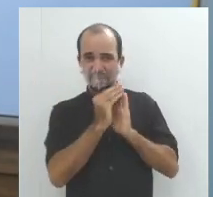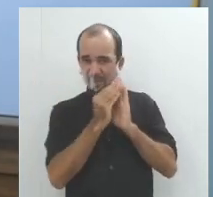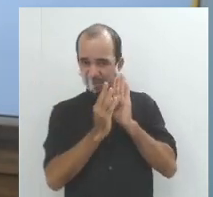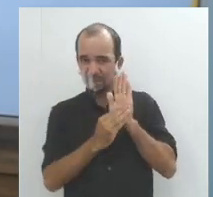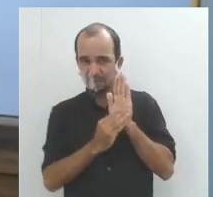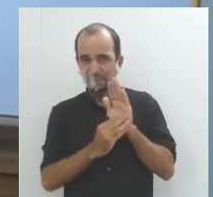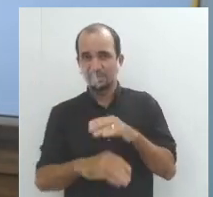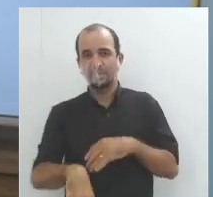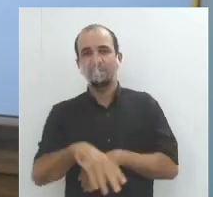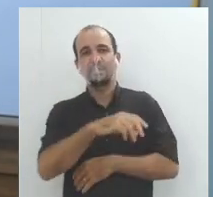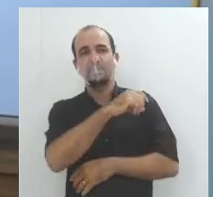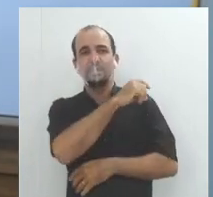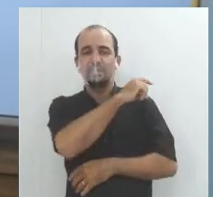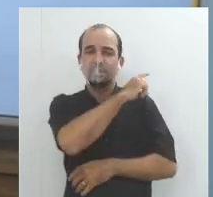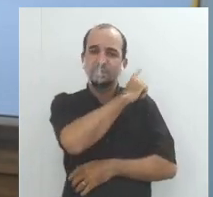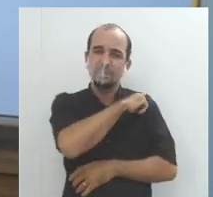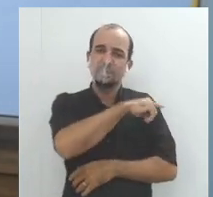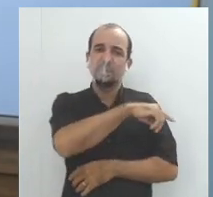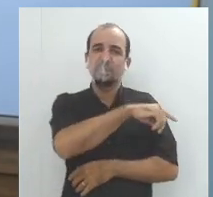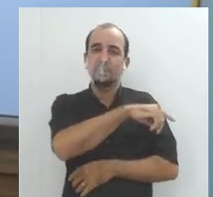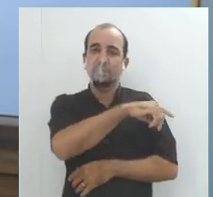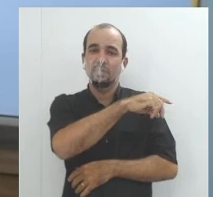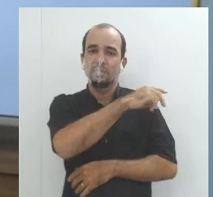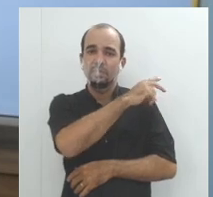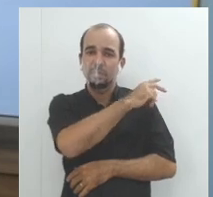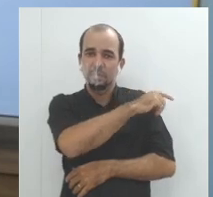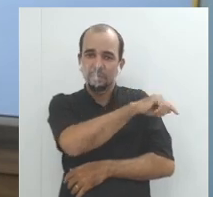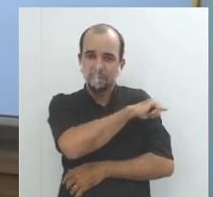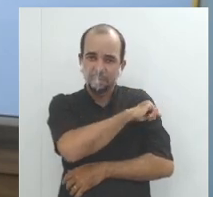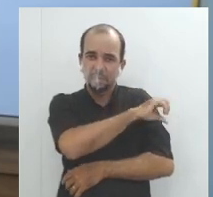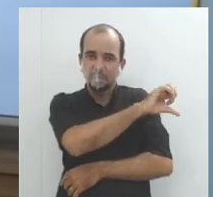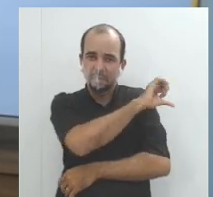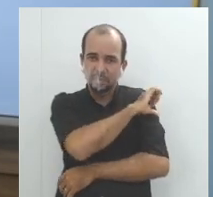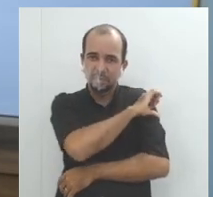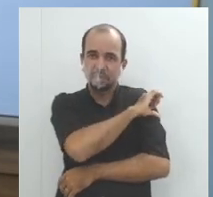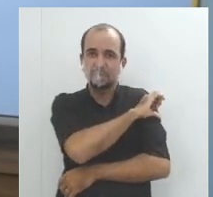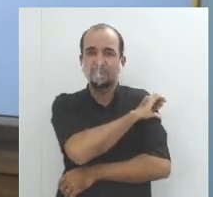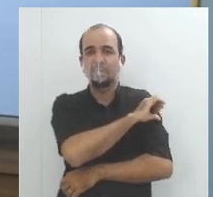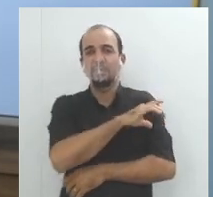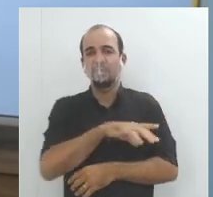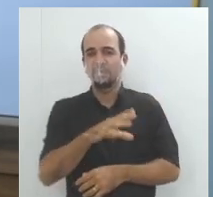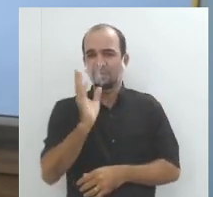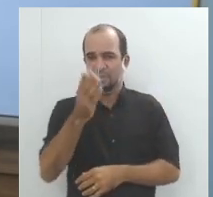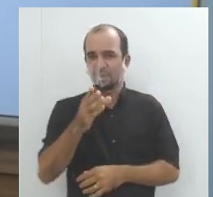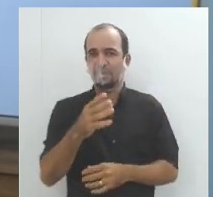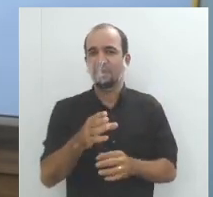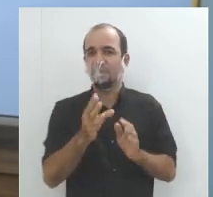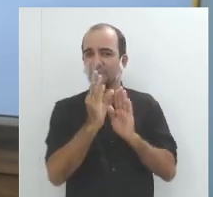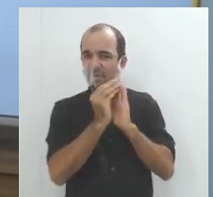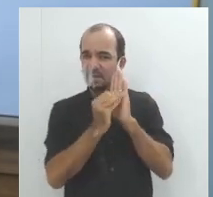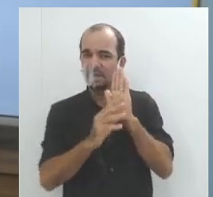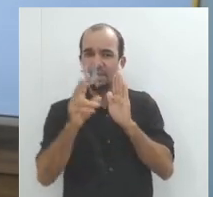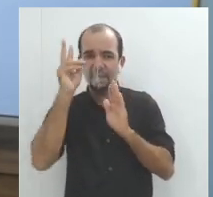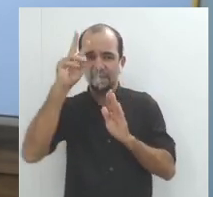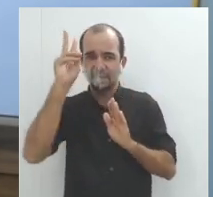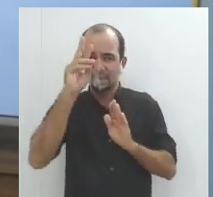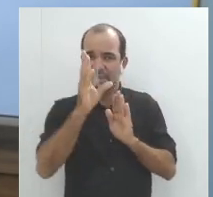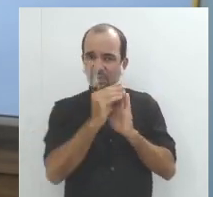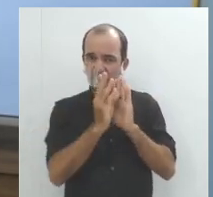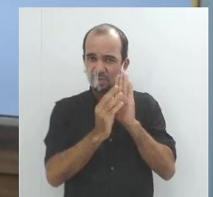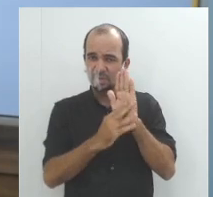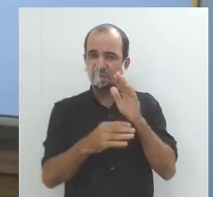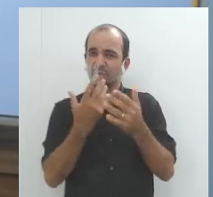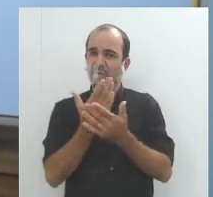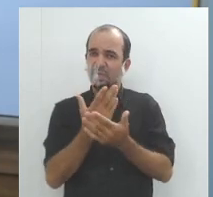mas também já viu anteriormente, no mínimo lá no ensino fundamental, no 9º ano. Vejam só,